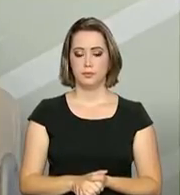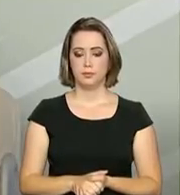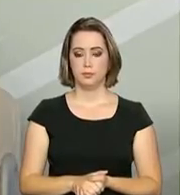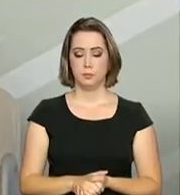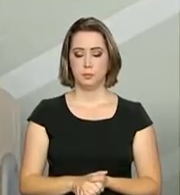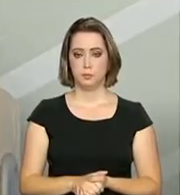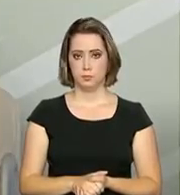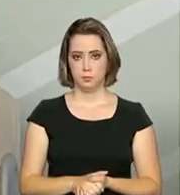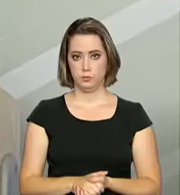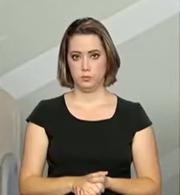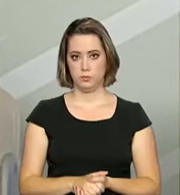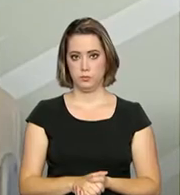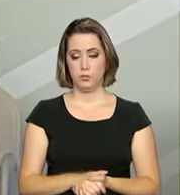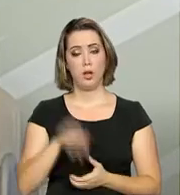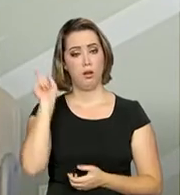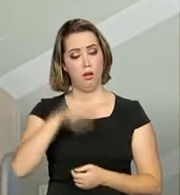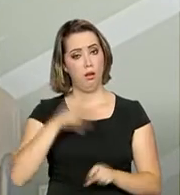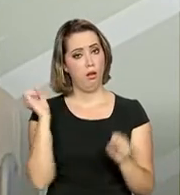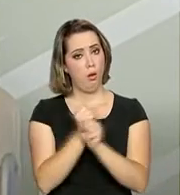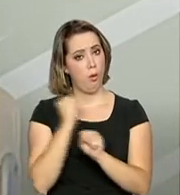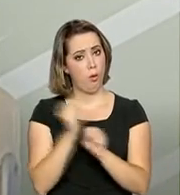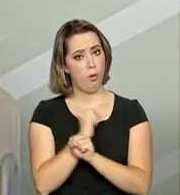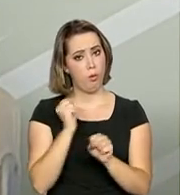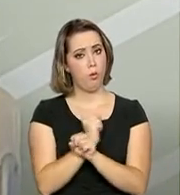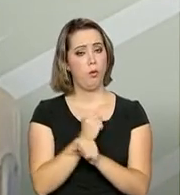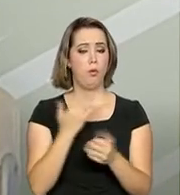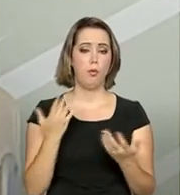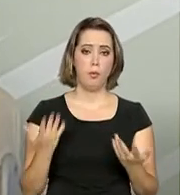São obras, digamos, que têm um apelo muito